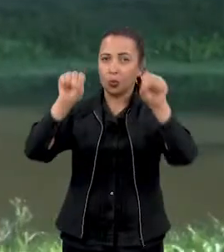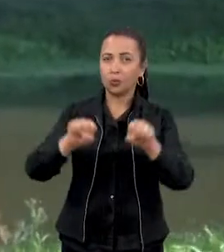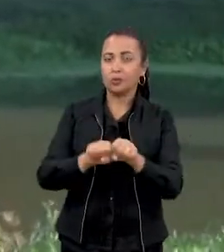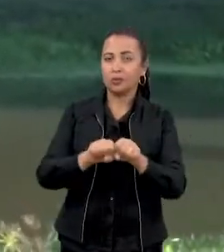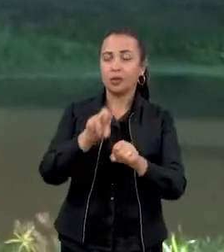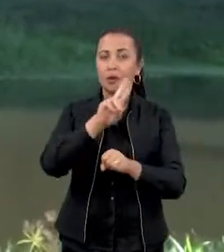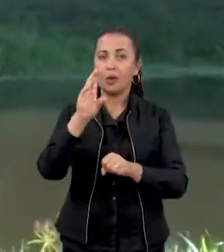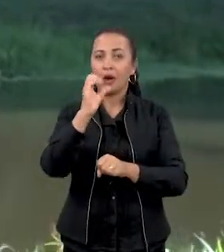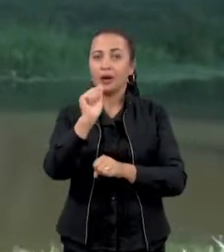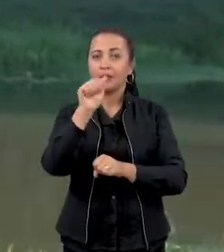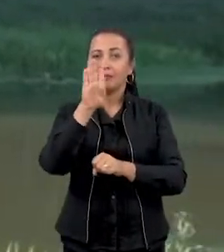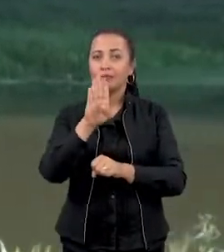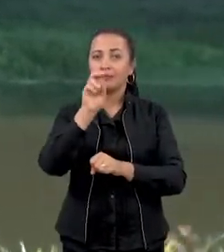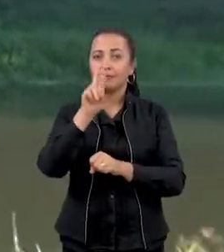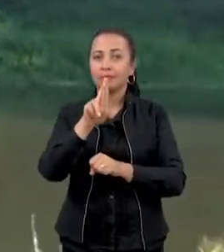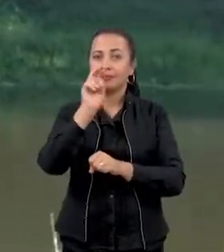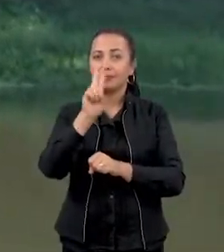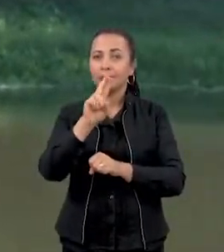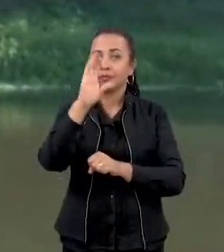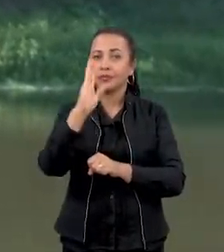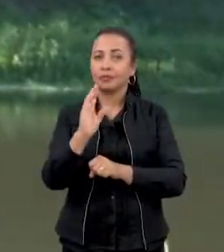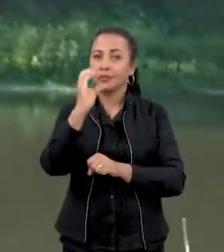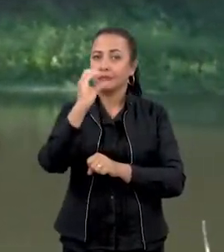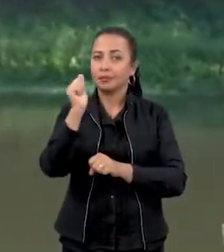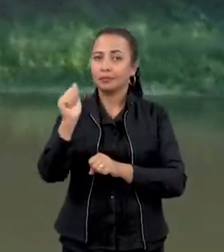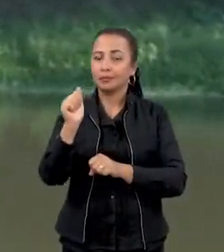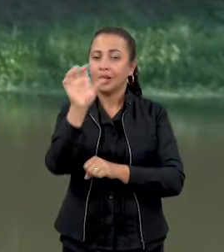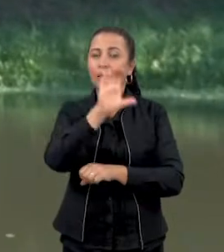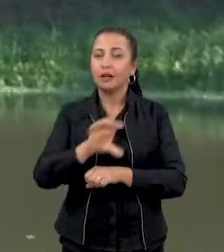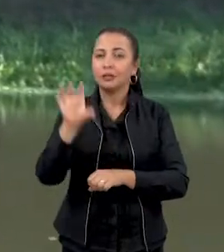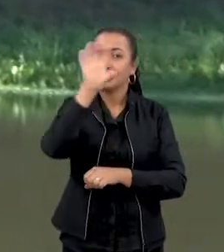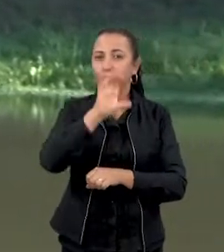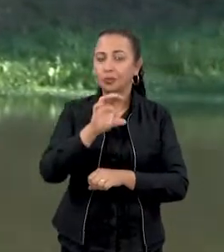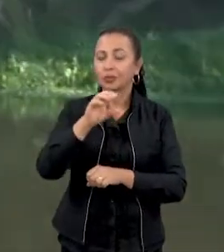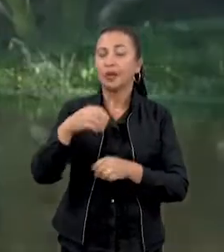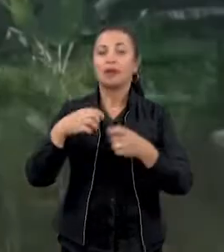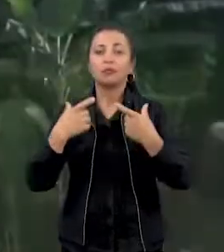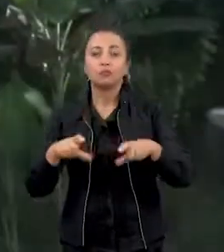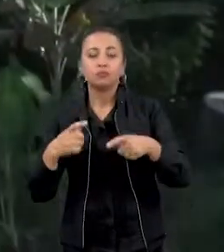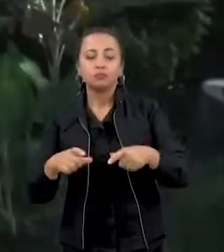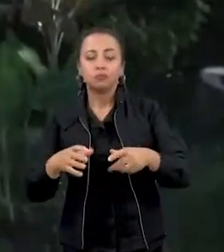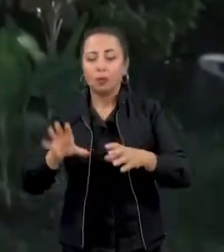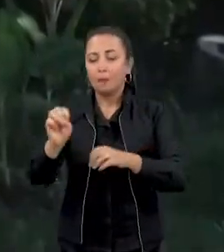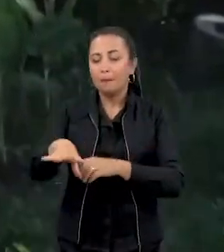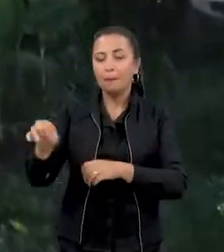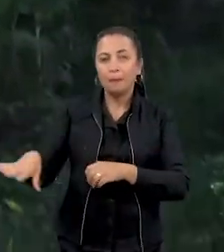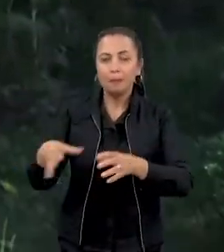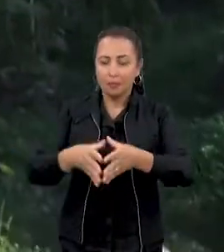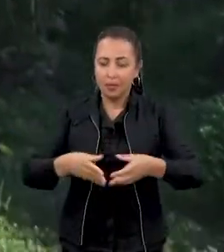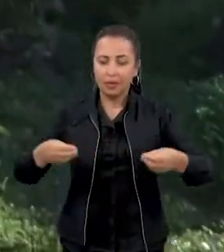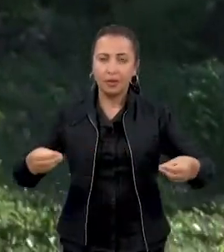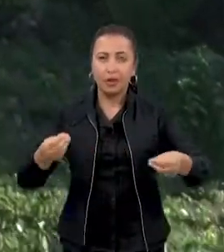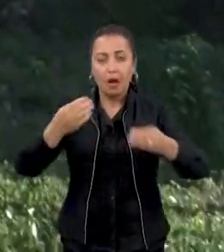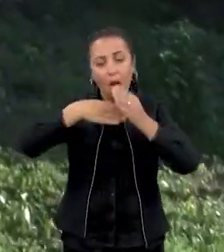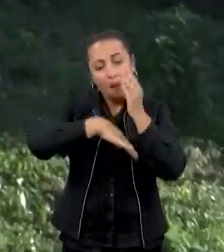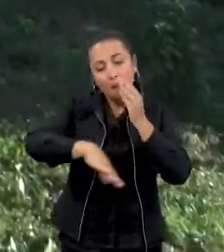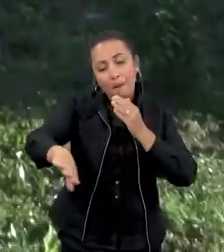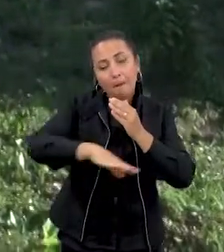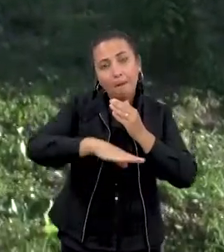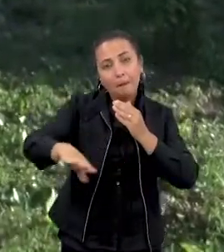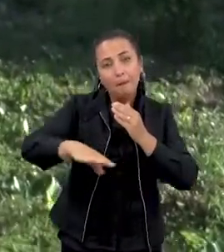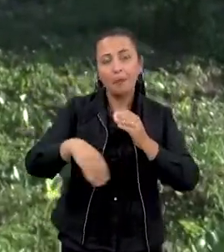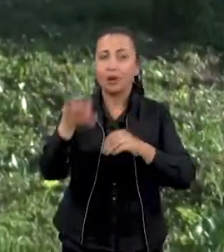O sistema cabruca é um sistema regional na região do cacau, em que se planta o cacau embaixo da